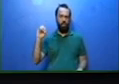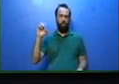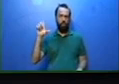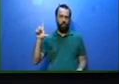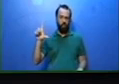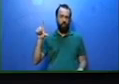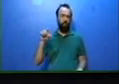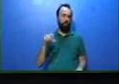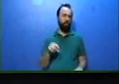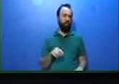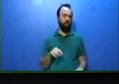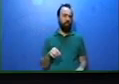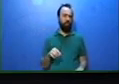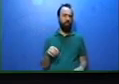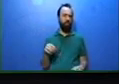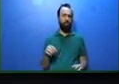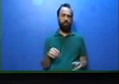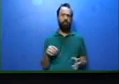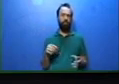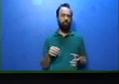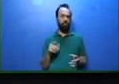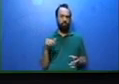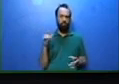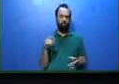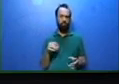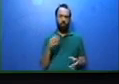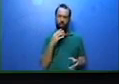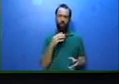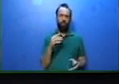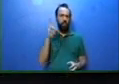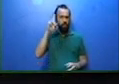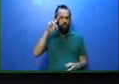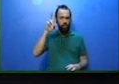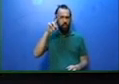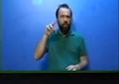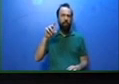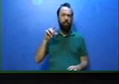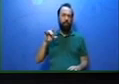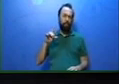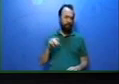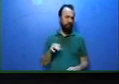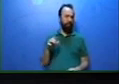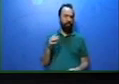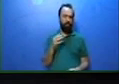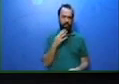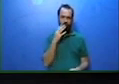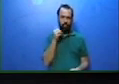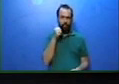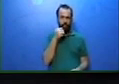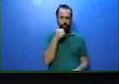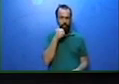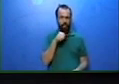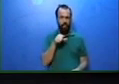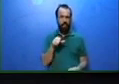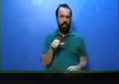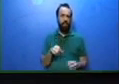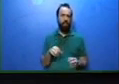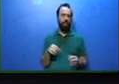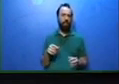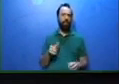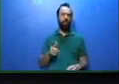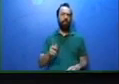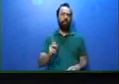rápida, atitude, humor e que sempre está aprontando alguma com o Gabriel e sua turma de amigos.